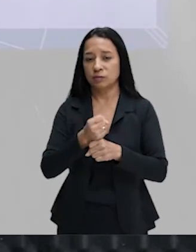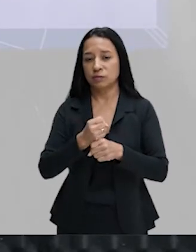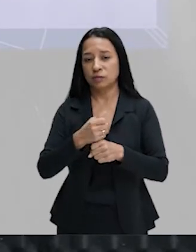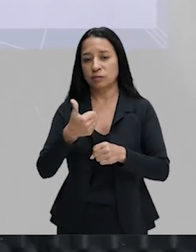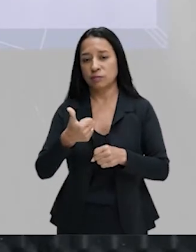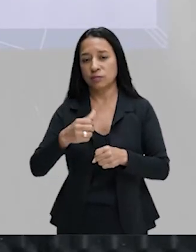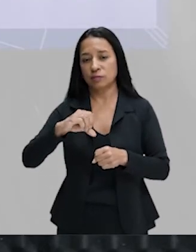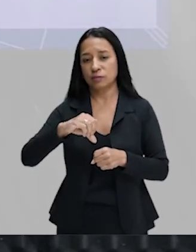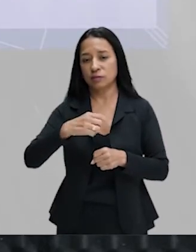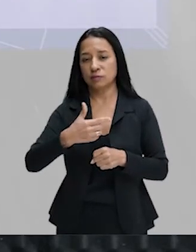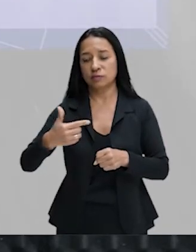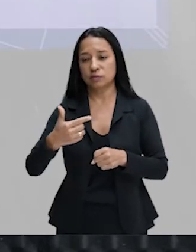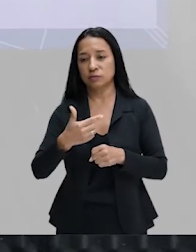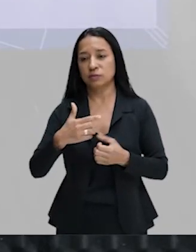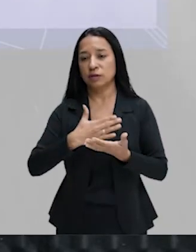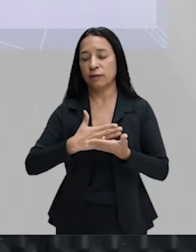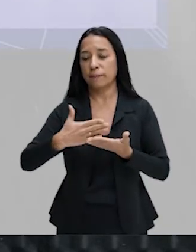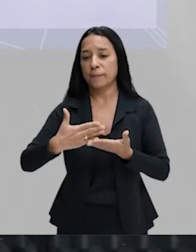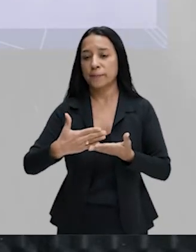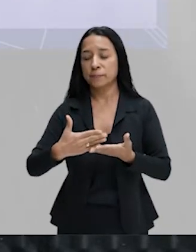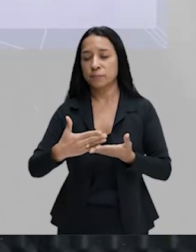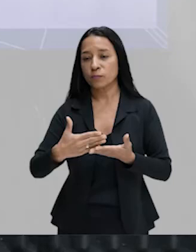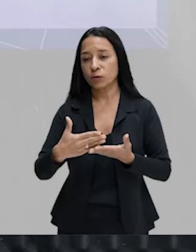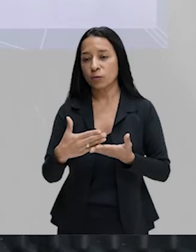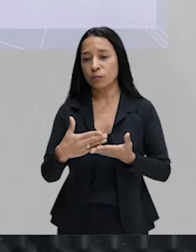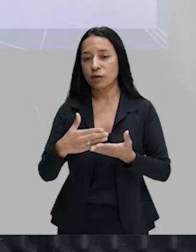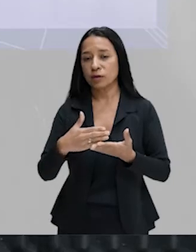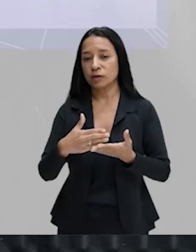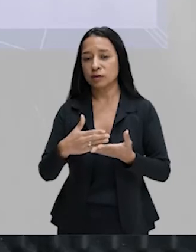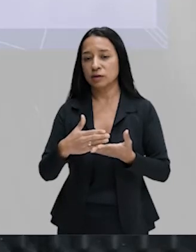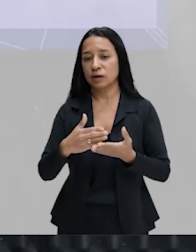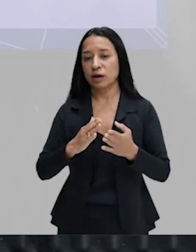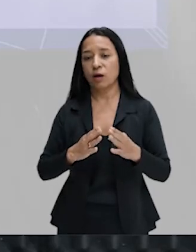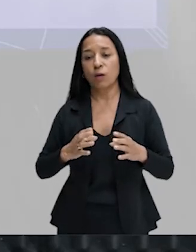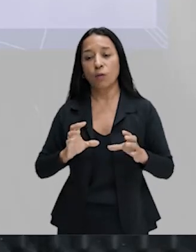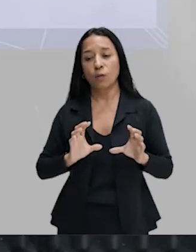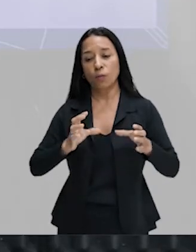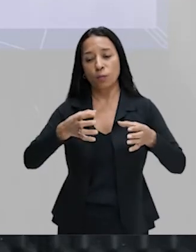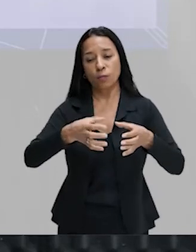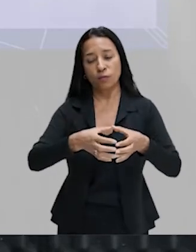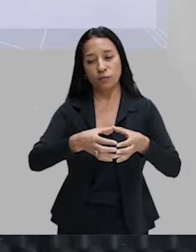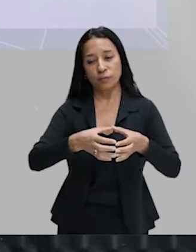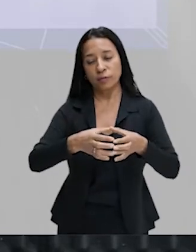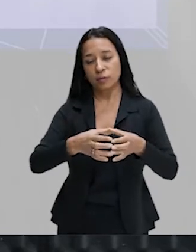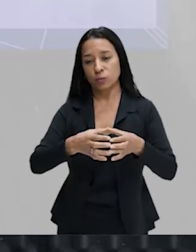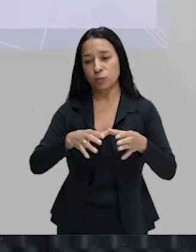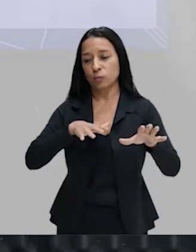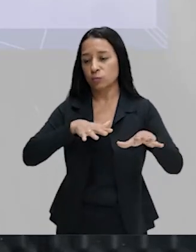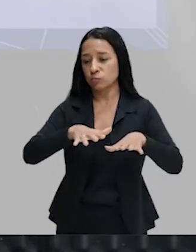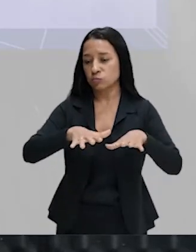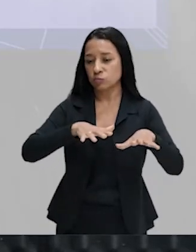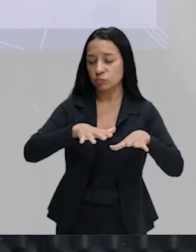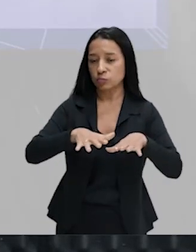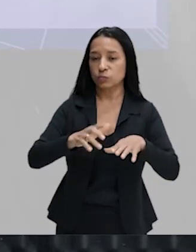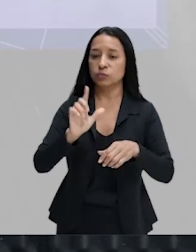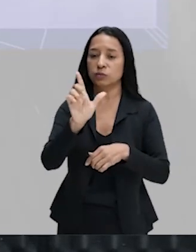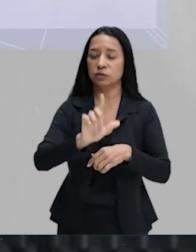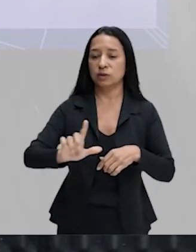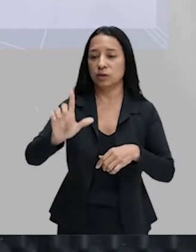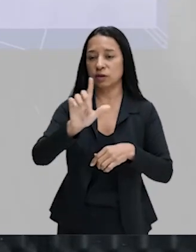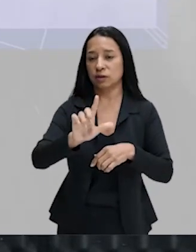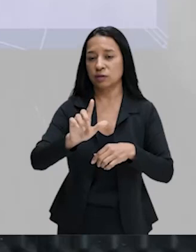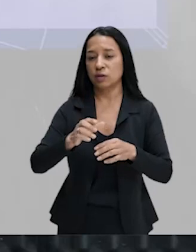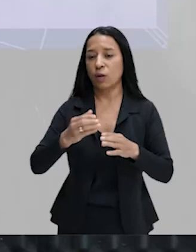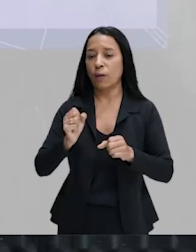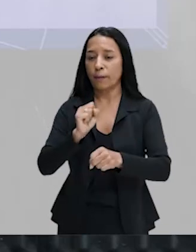Arte Moderna, que dá esse início a esse movimento literário, esse crash, essa quebra. Lembra, né? O contexto histórico é